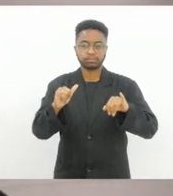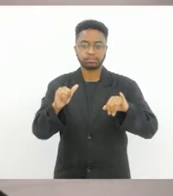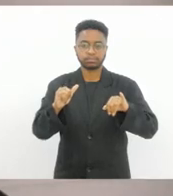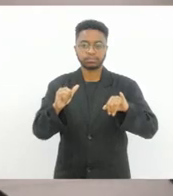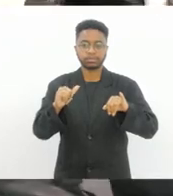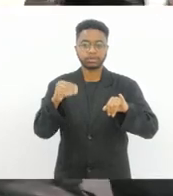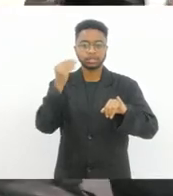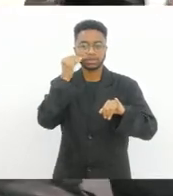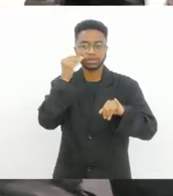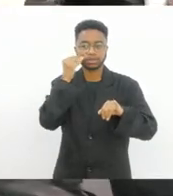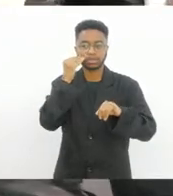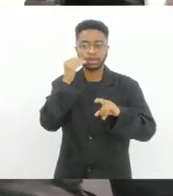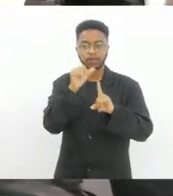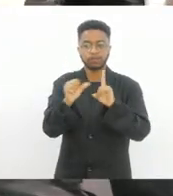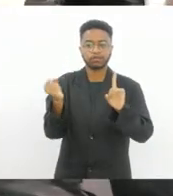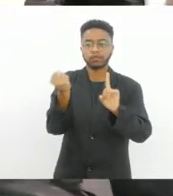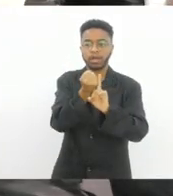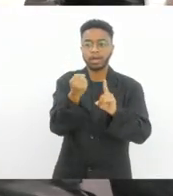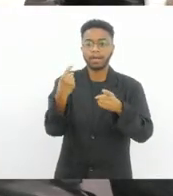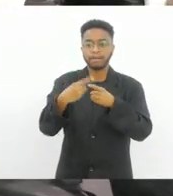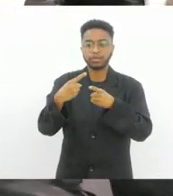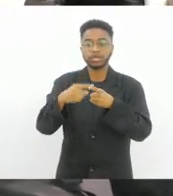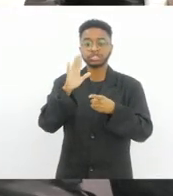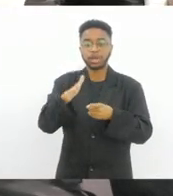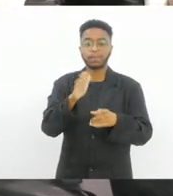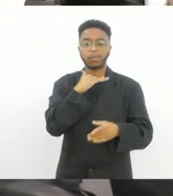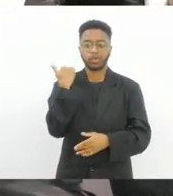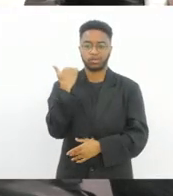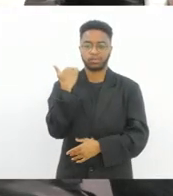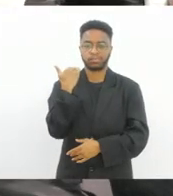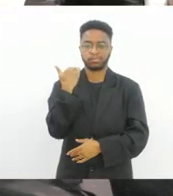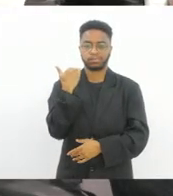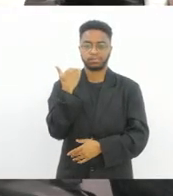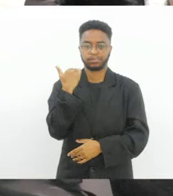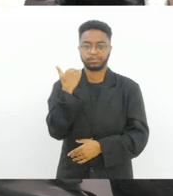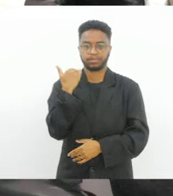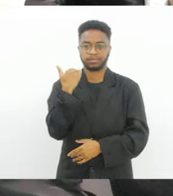que tentaram tentativa de feminicídio, porque elas estão mortas.